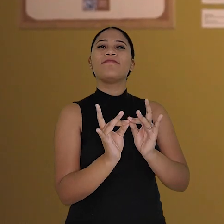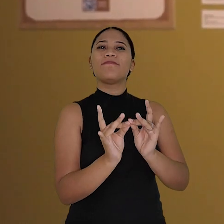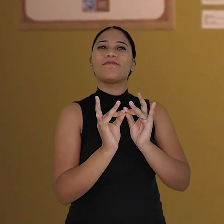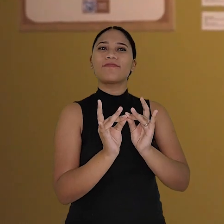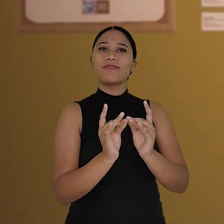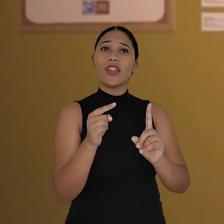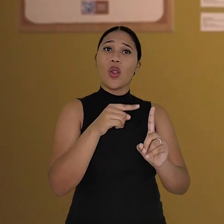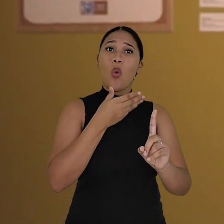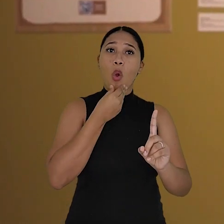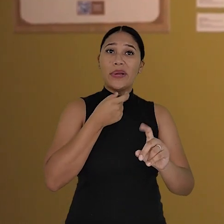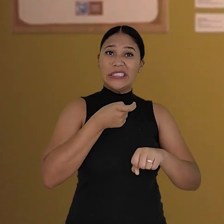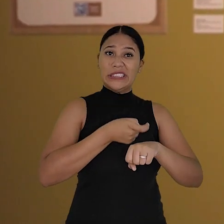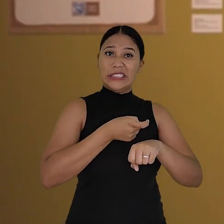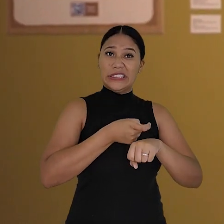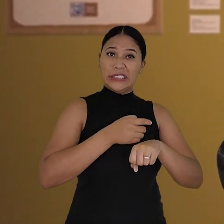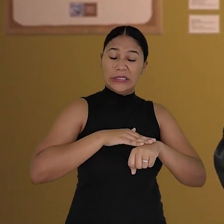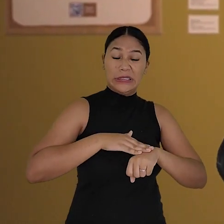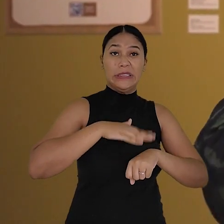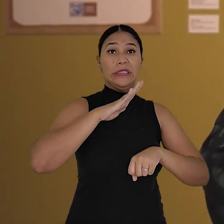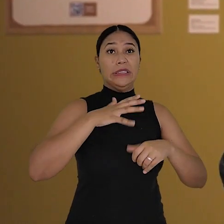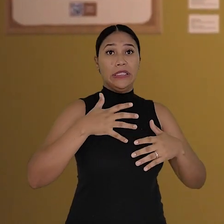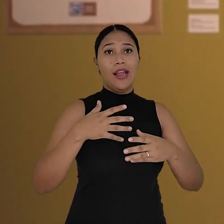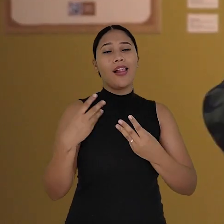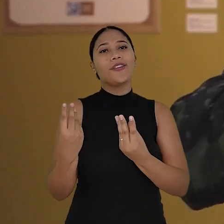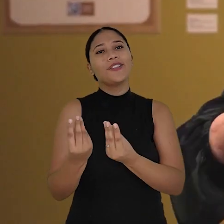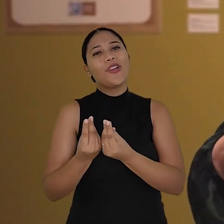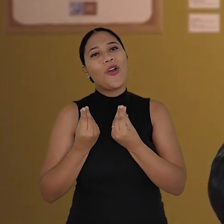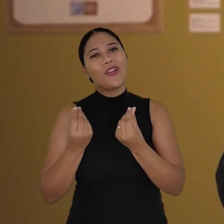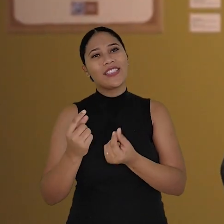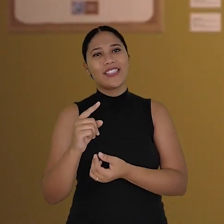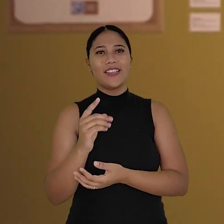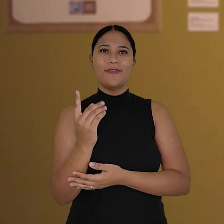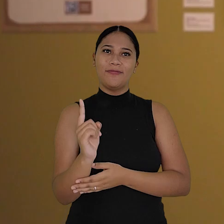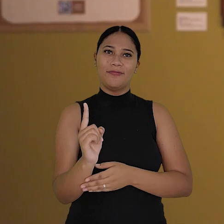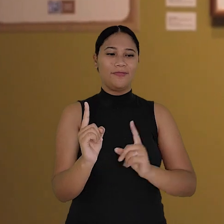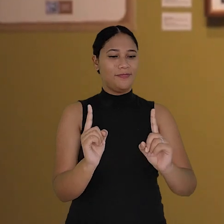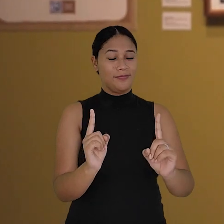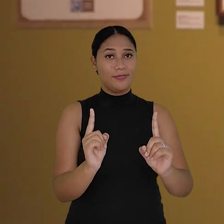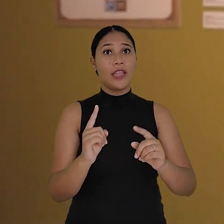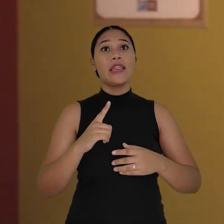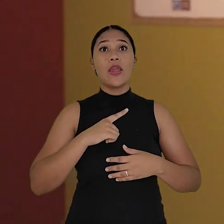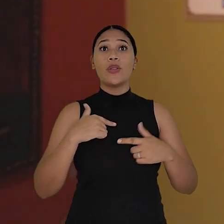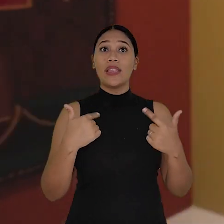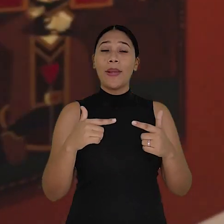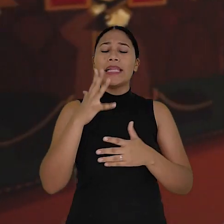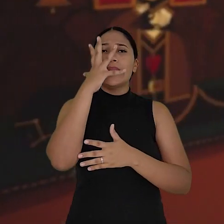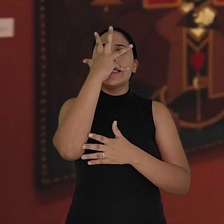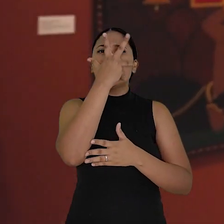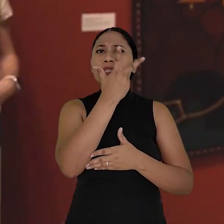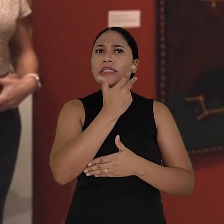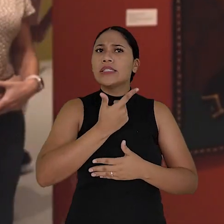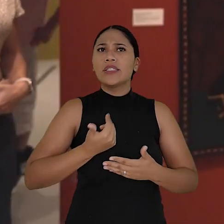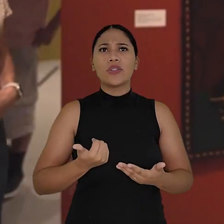nessa liga, né? Dele é um homem mais duro e ela é uma pessoa mais doce, né? Aqui a gente tem um